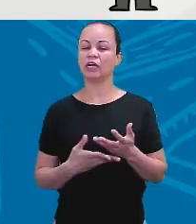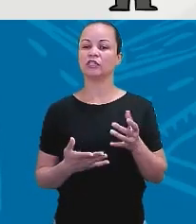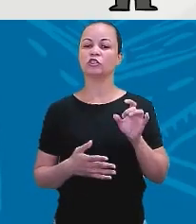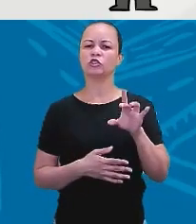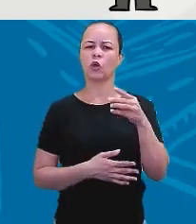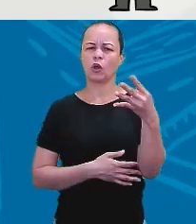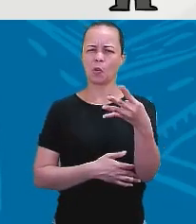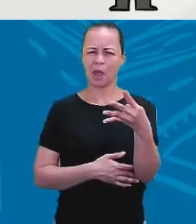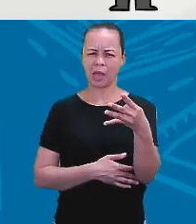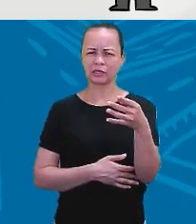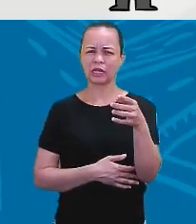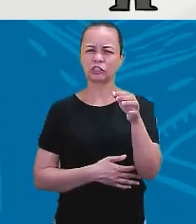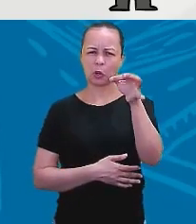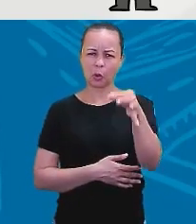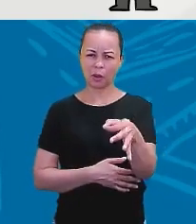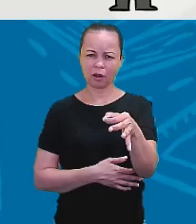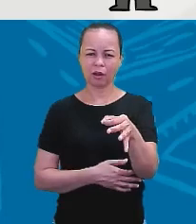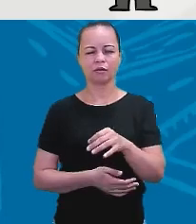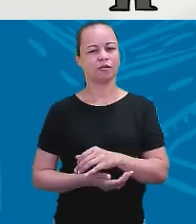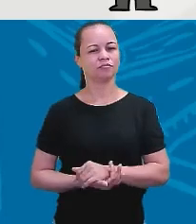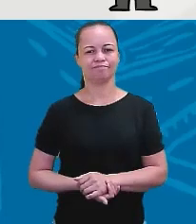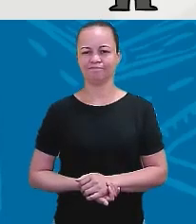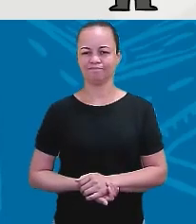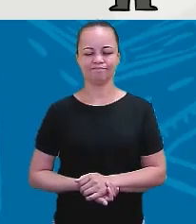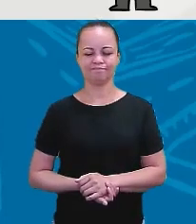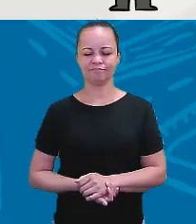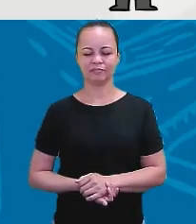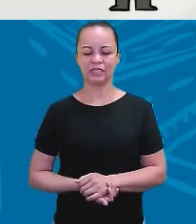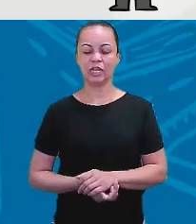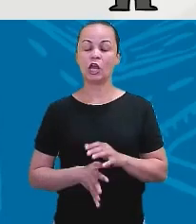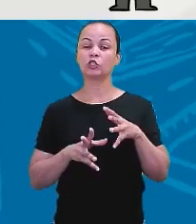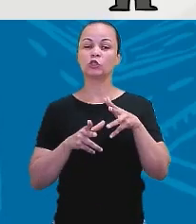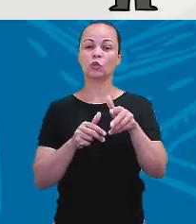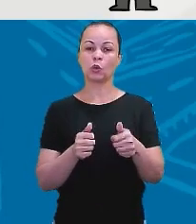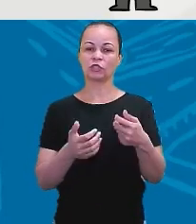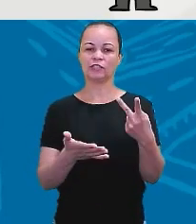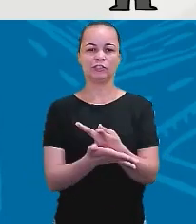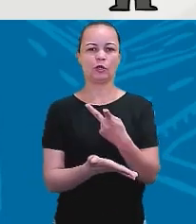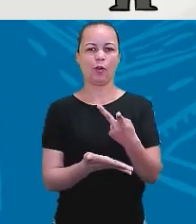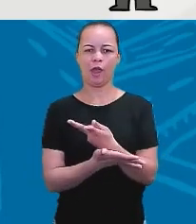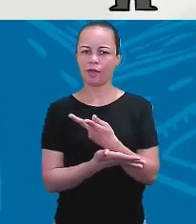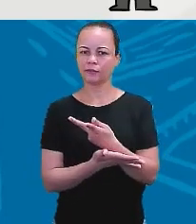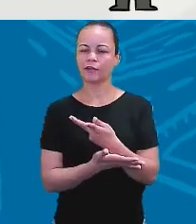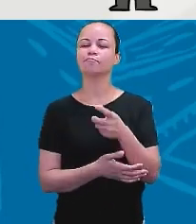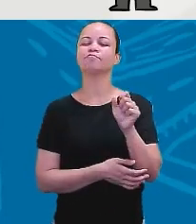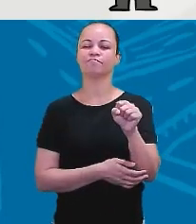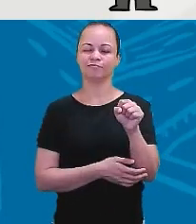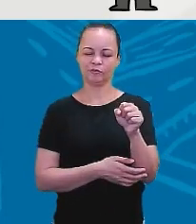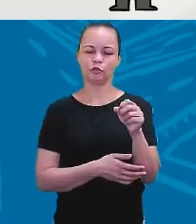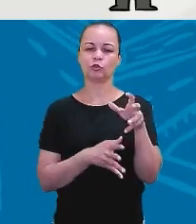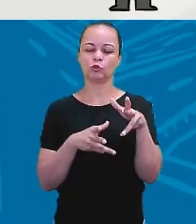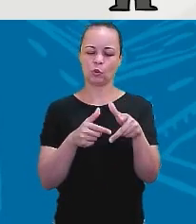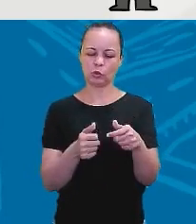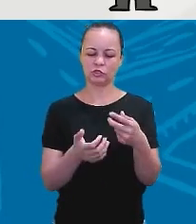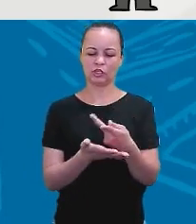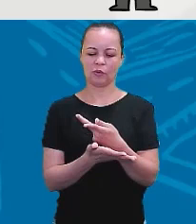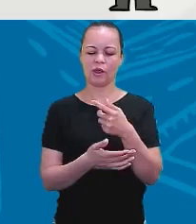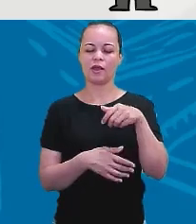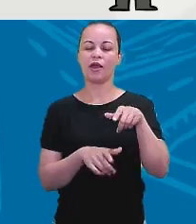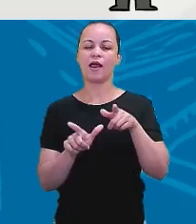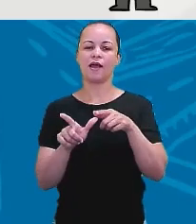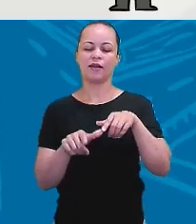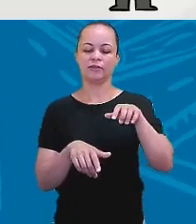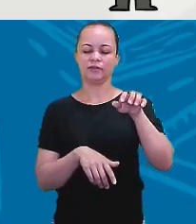Apenas a 4 está correta? Tchan. Também não. Todas estão erradas? Todas estão erradas. Então, a certa é a